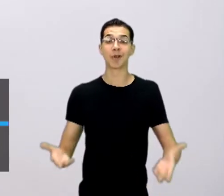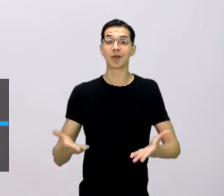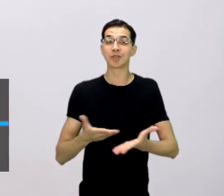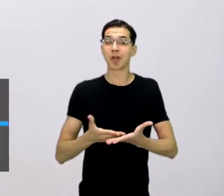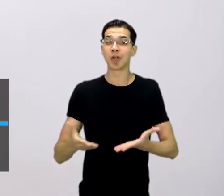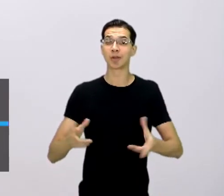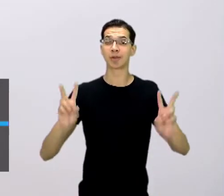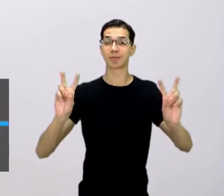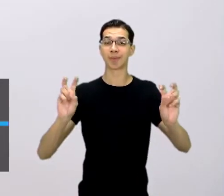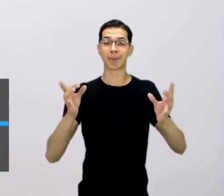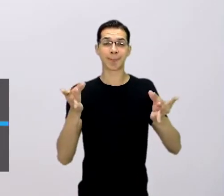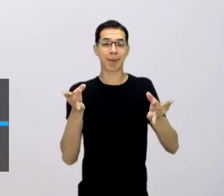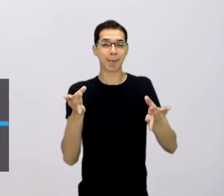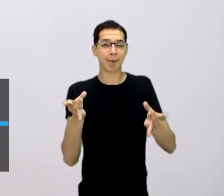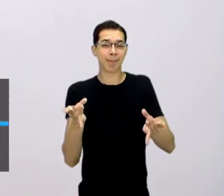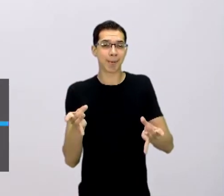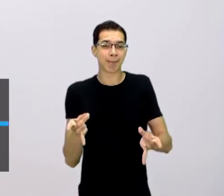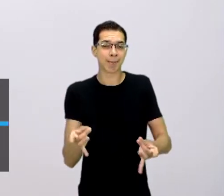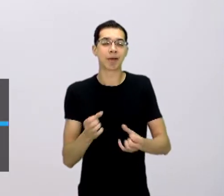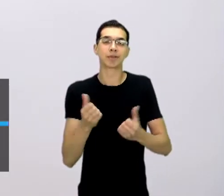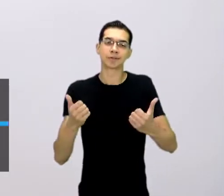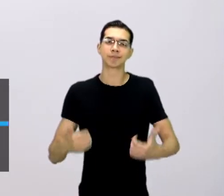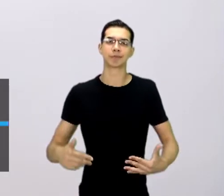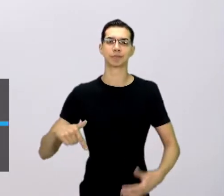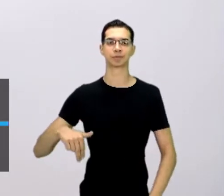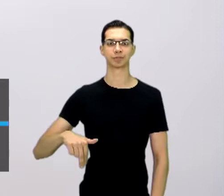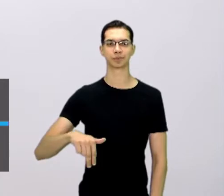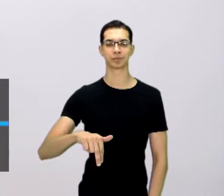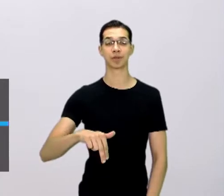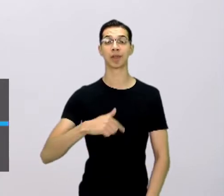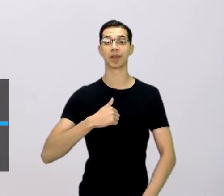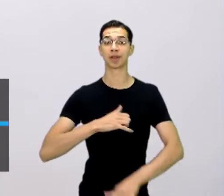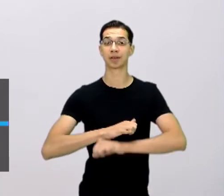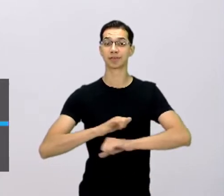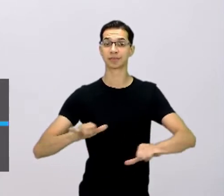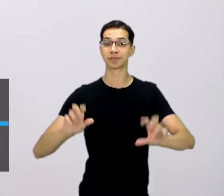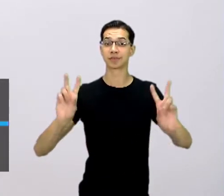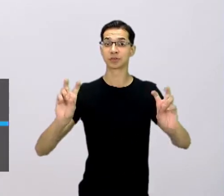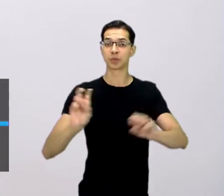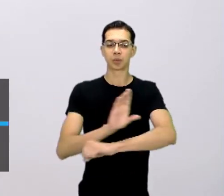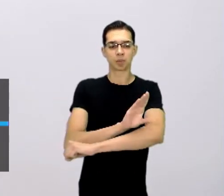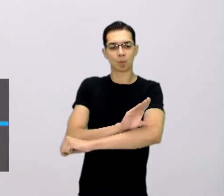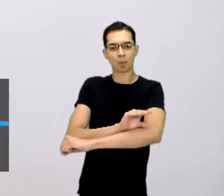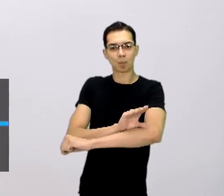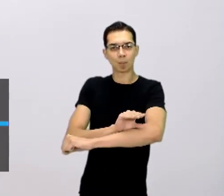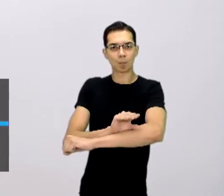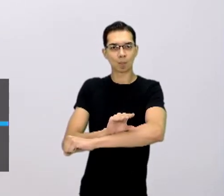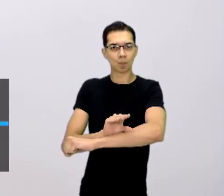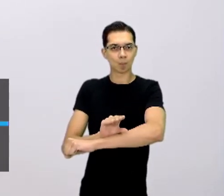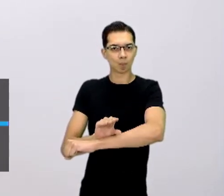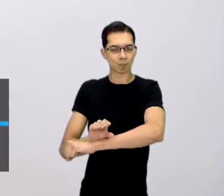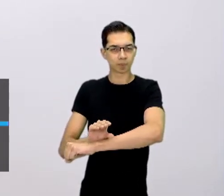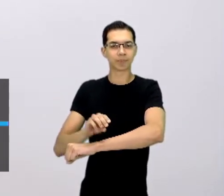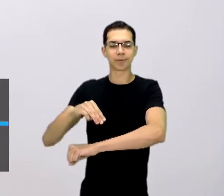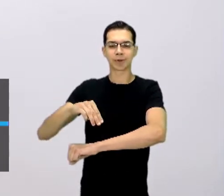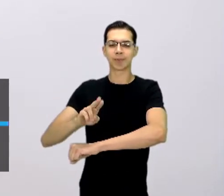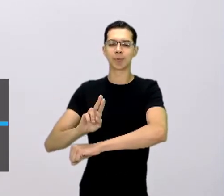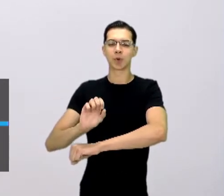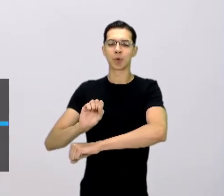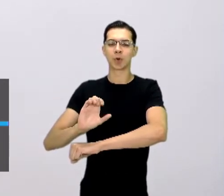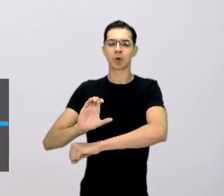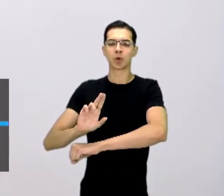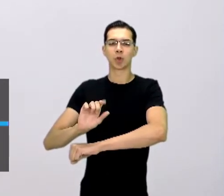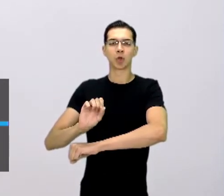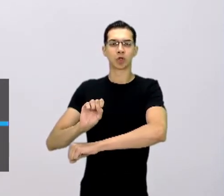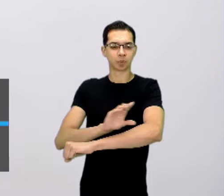vai começar falando um pouquinho aí a respeito dos músculos e a gente vai entrar um pouquinho mais nessa temática